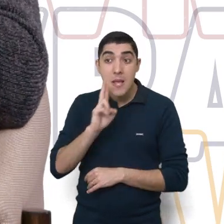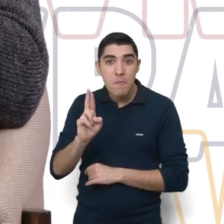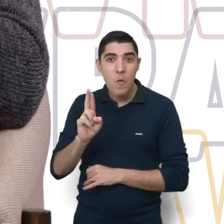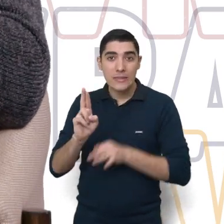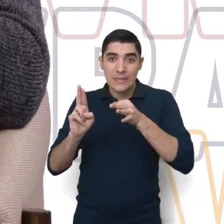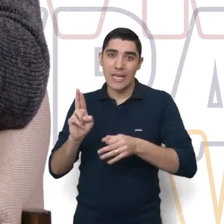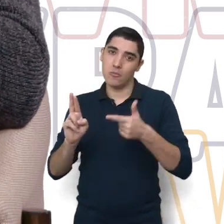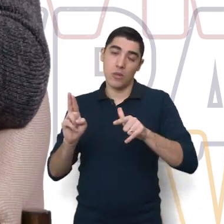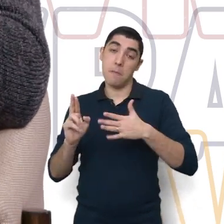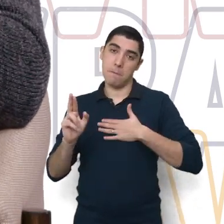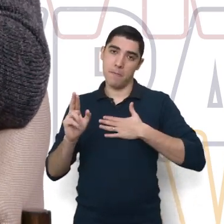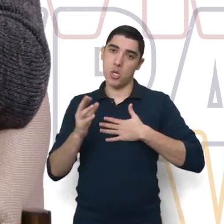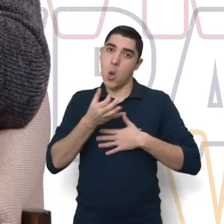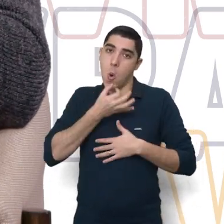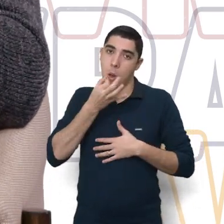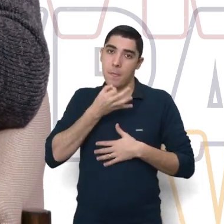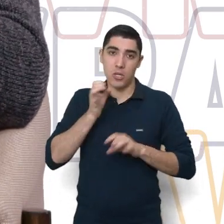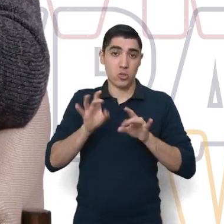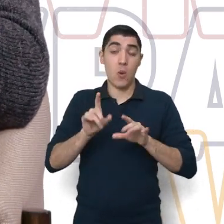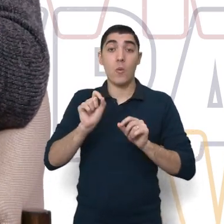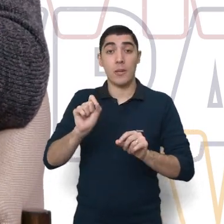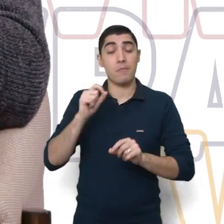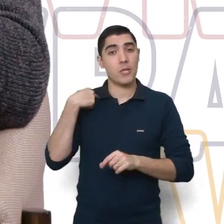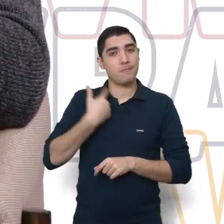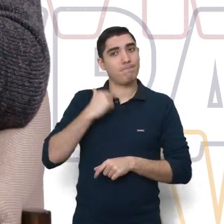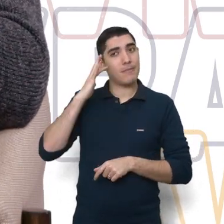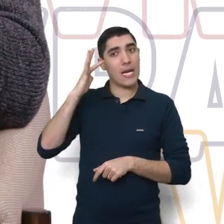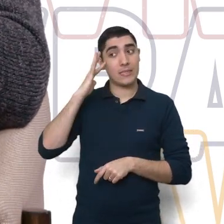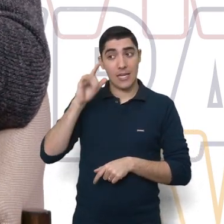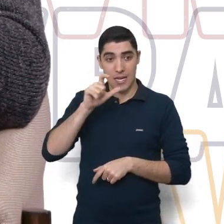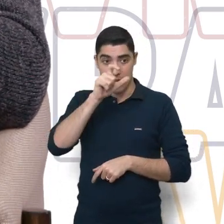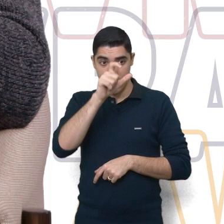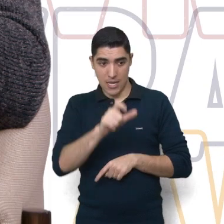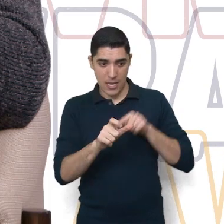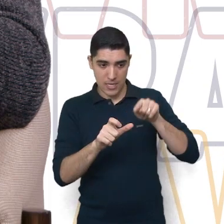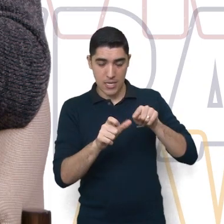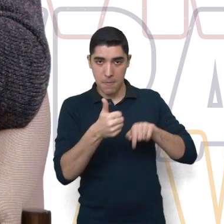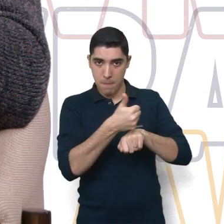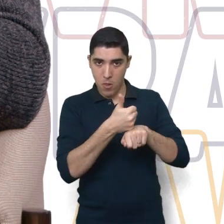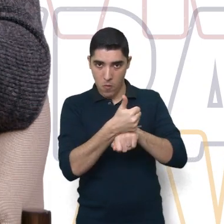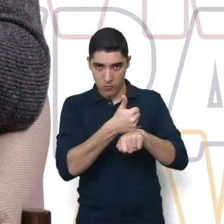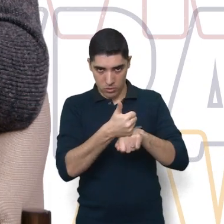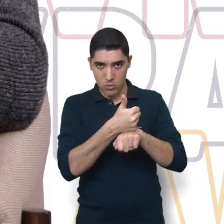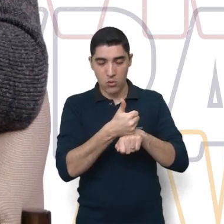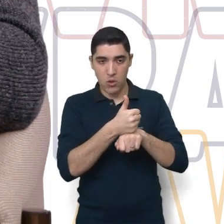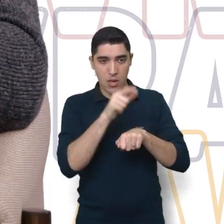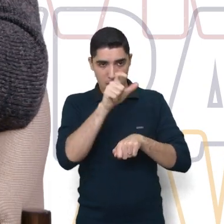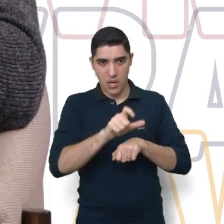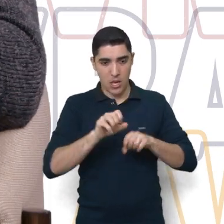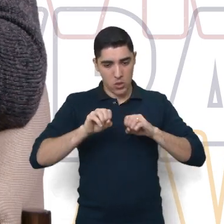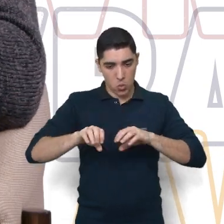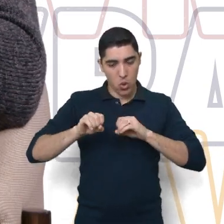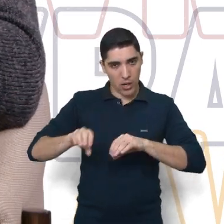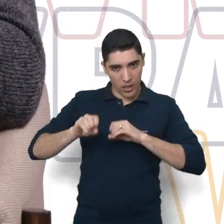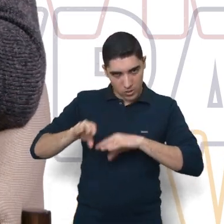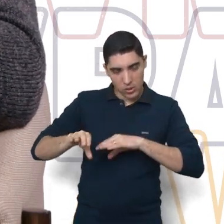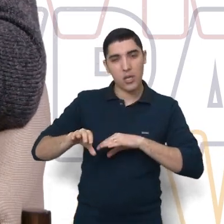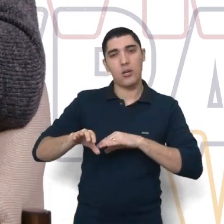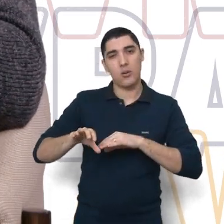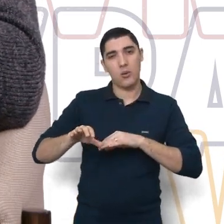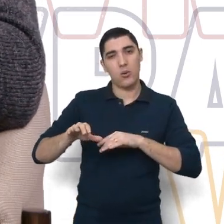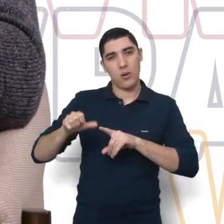pessoal eu penso que a gente precisa formar esse profissional esse educador a gente precisa ter